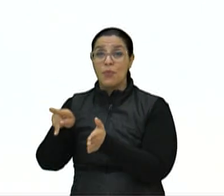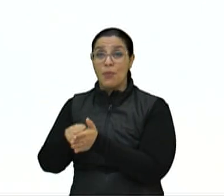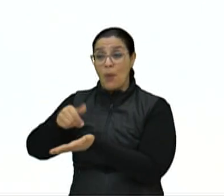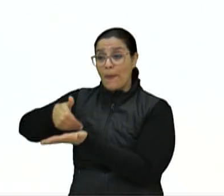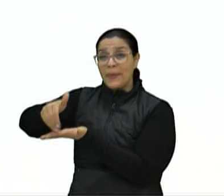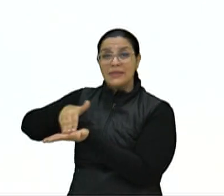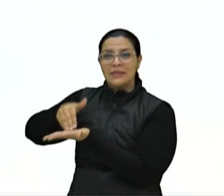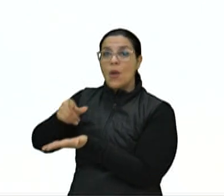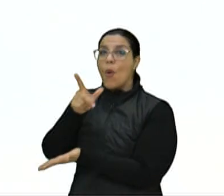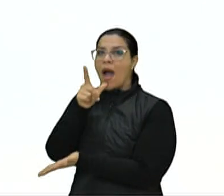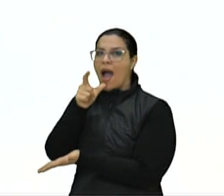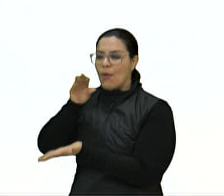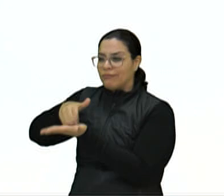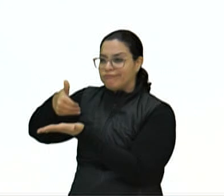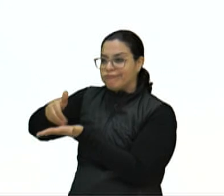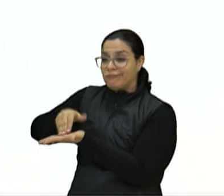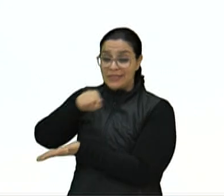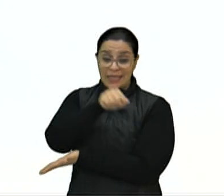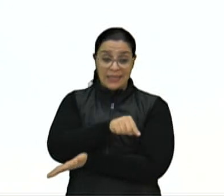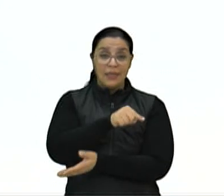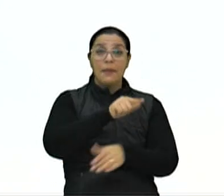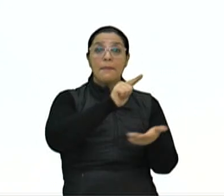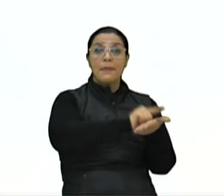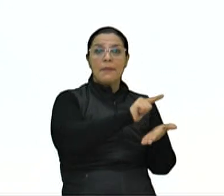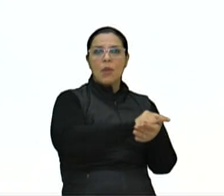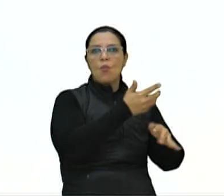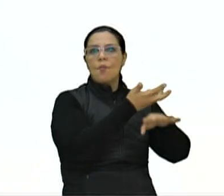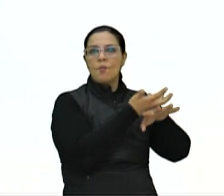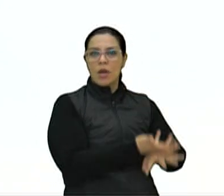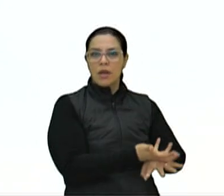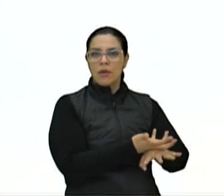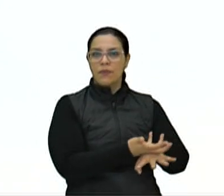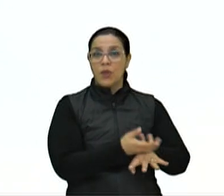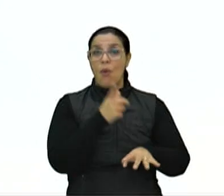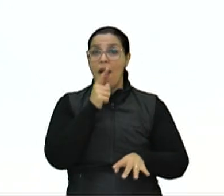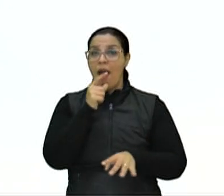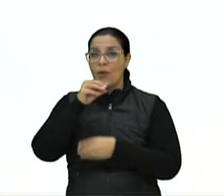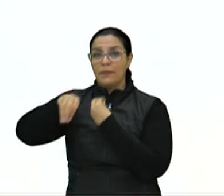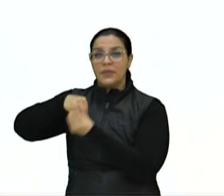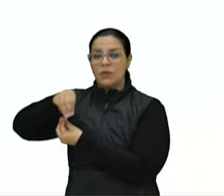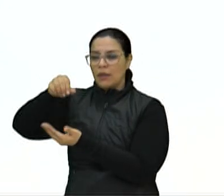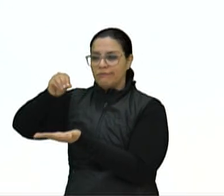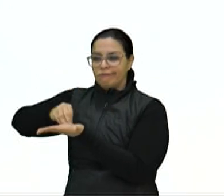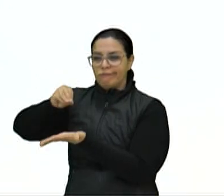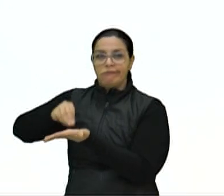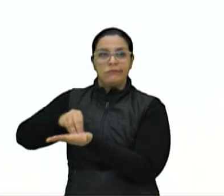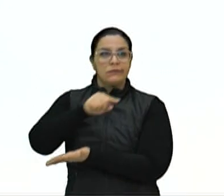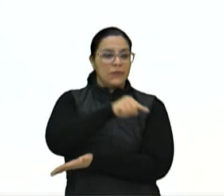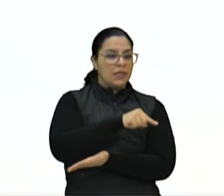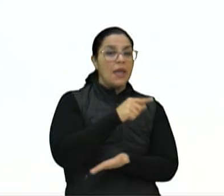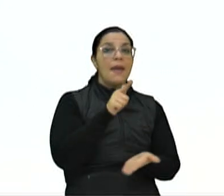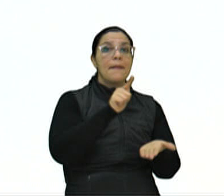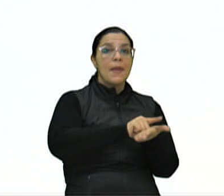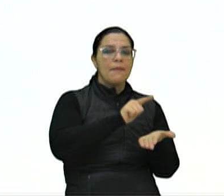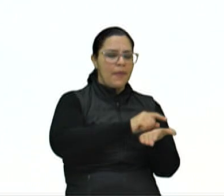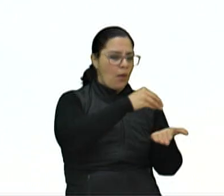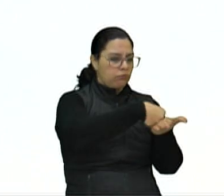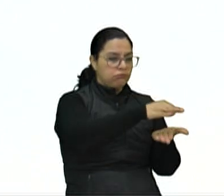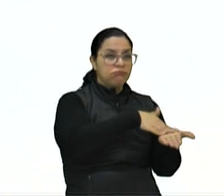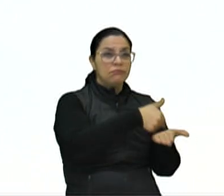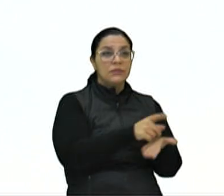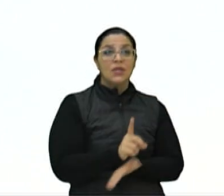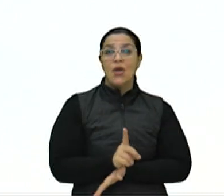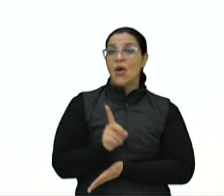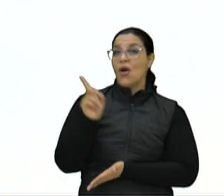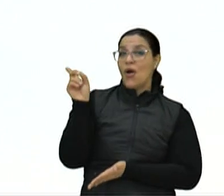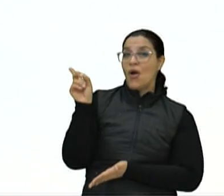água aplicado sobre o papel seco. E aí, do lado direito, vocês também têm uma imagem do resultado